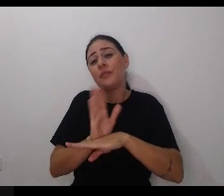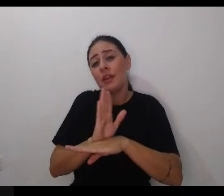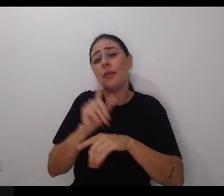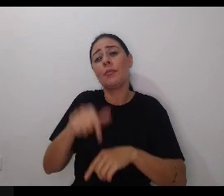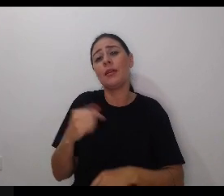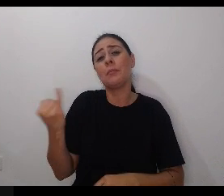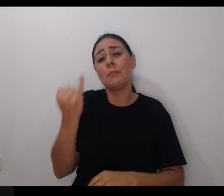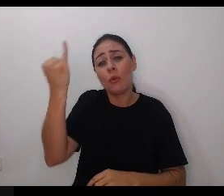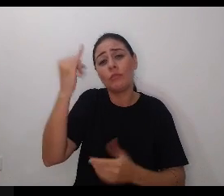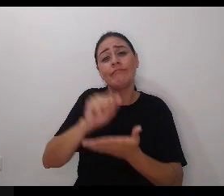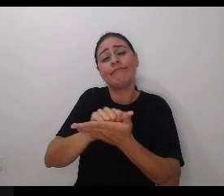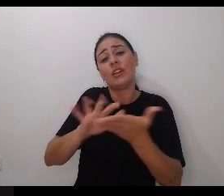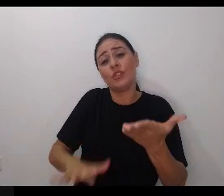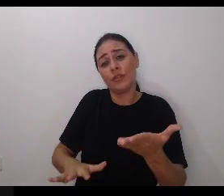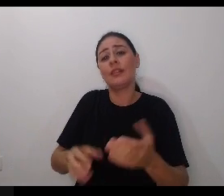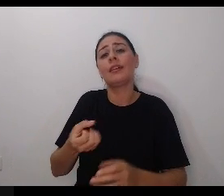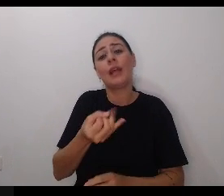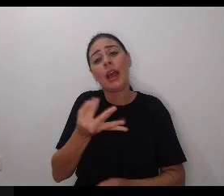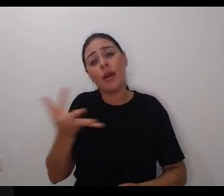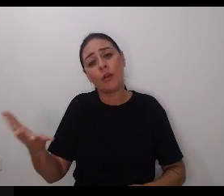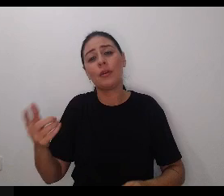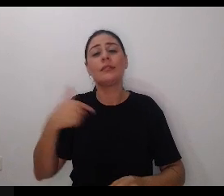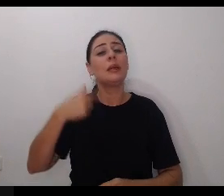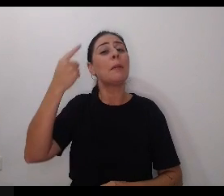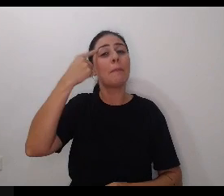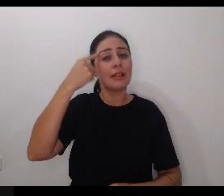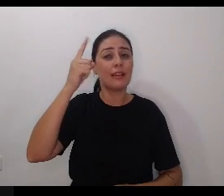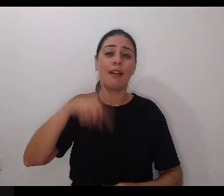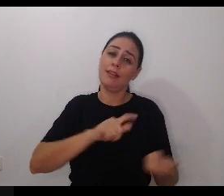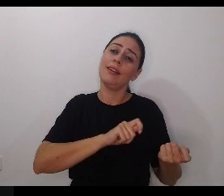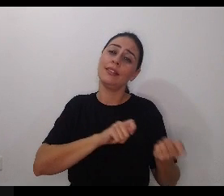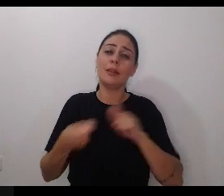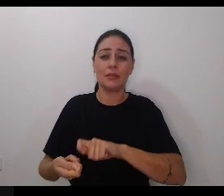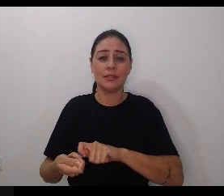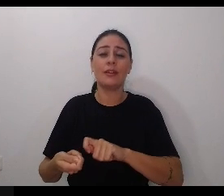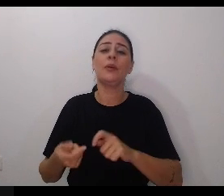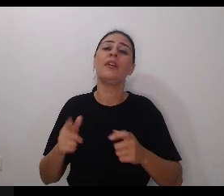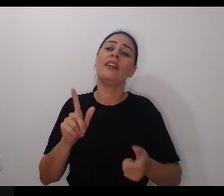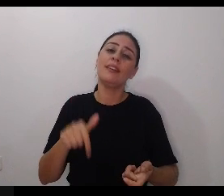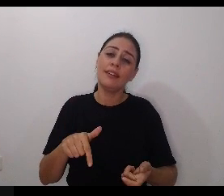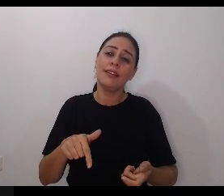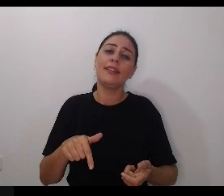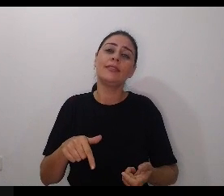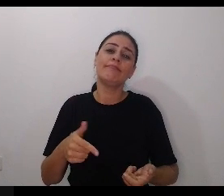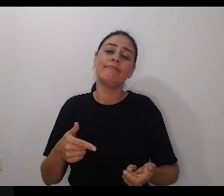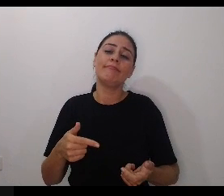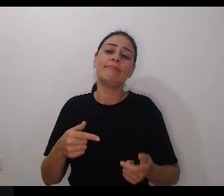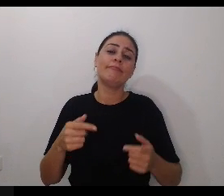videochamadas, pelos vídeos, né? Ele está sendo importante para manter algumas atividades, né? Então, a gente tem que